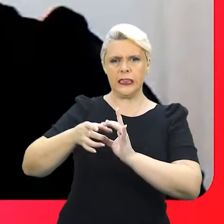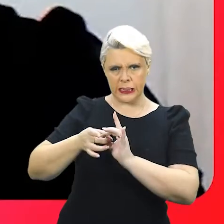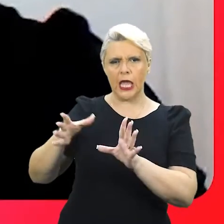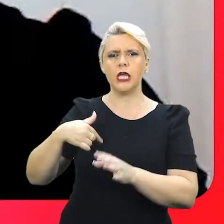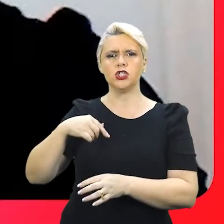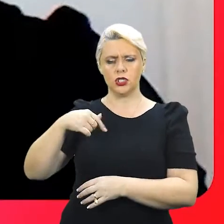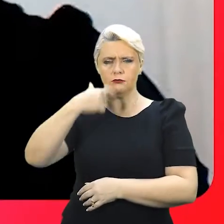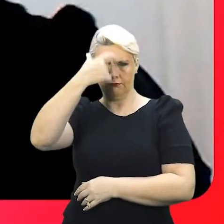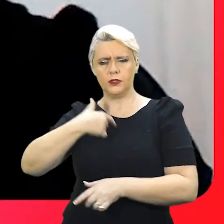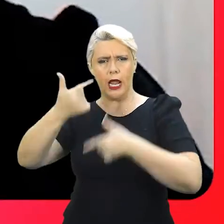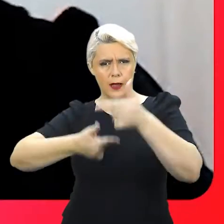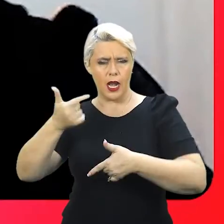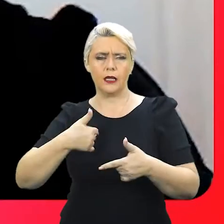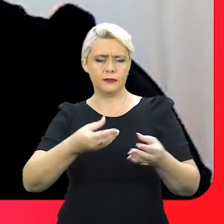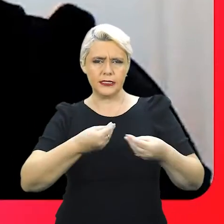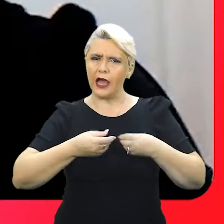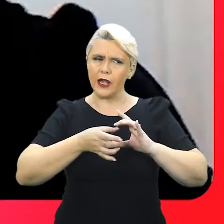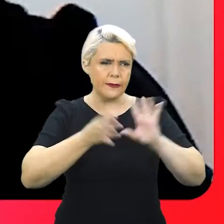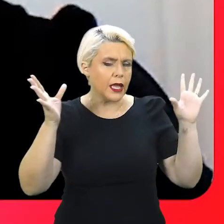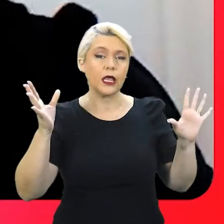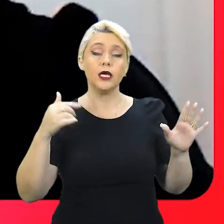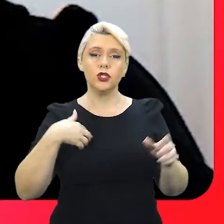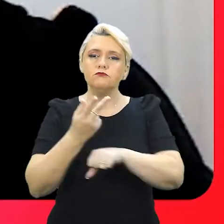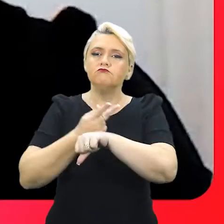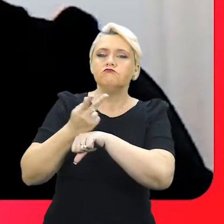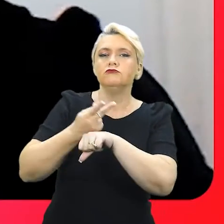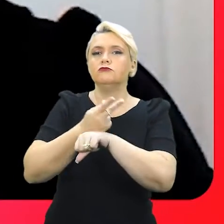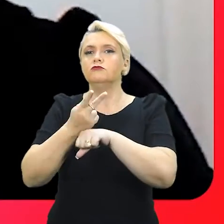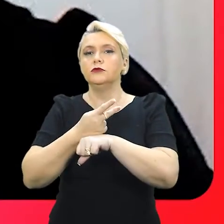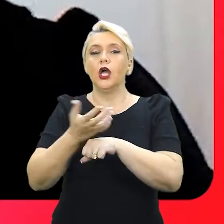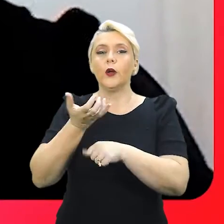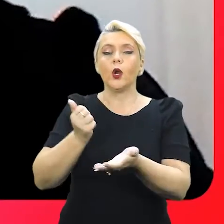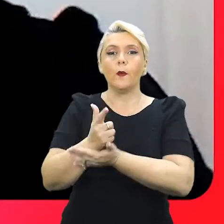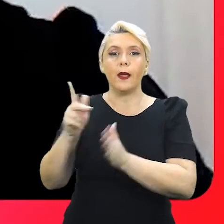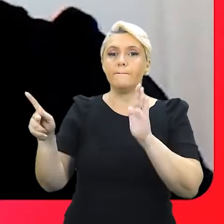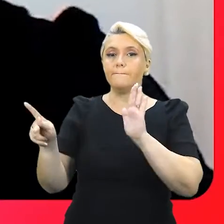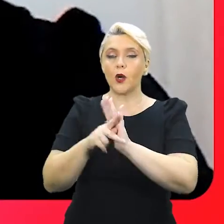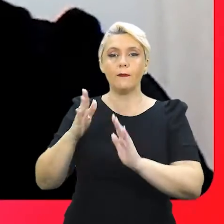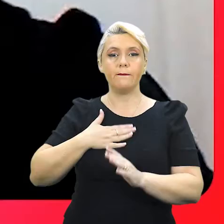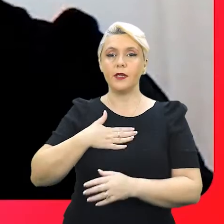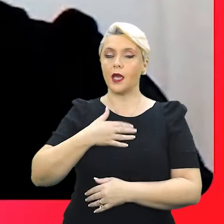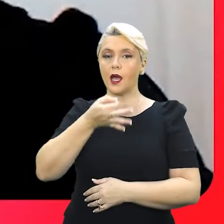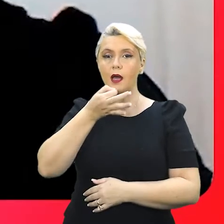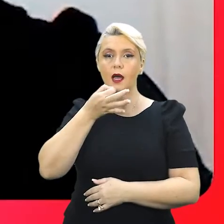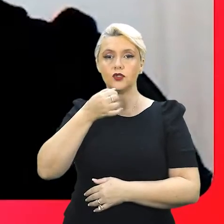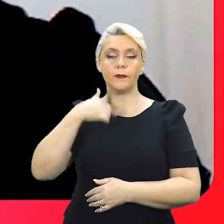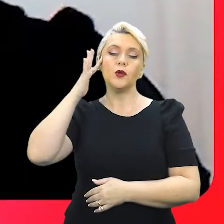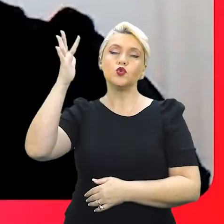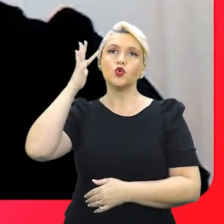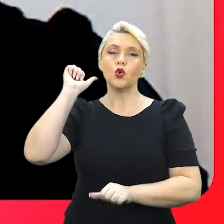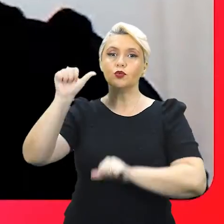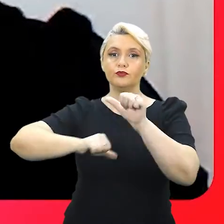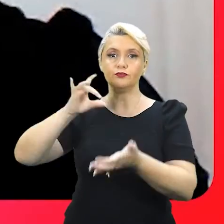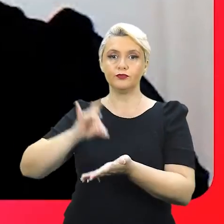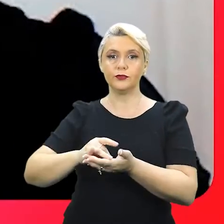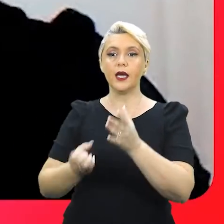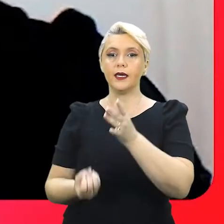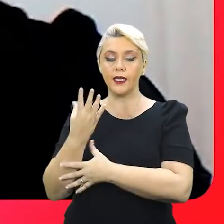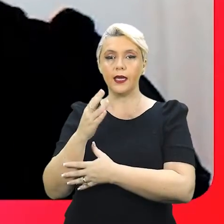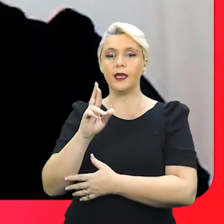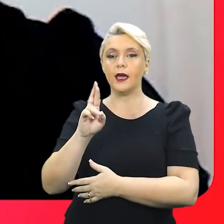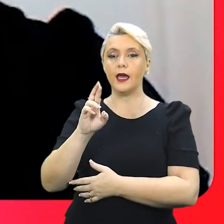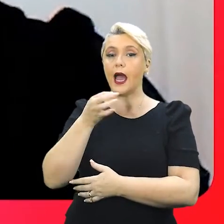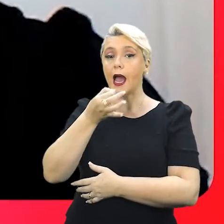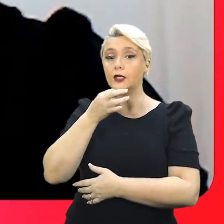a liberdade. E aí eu fui atrás da minha própria rádio, que era o meu sonho, e a criei com o nome de Rádio K